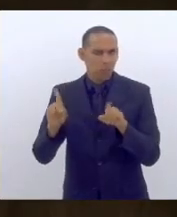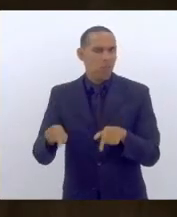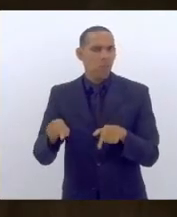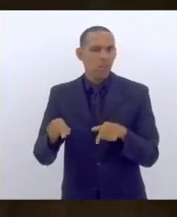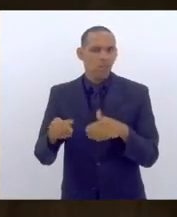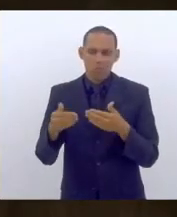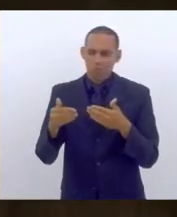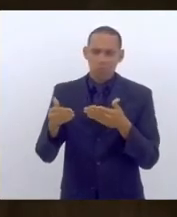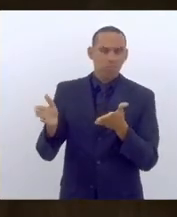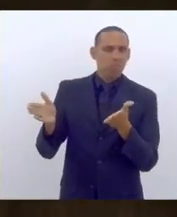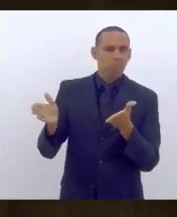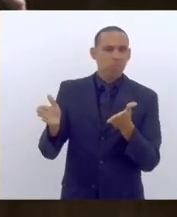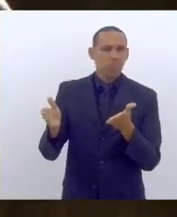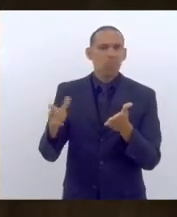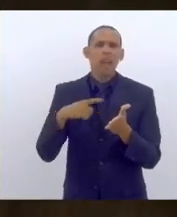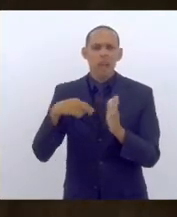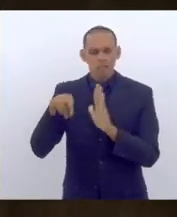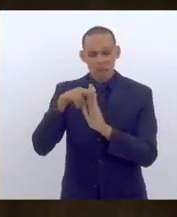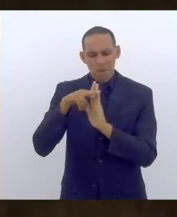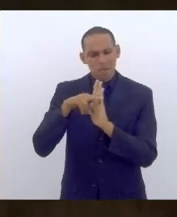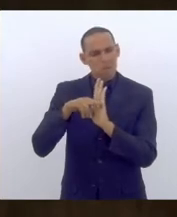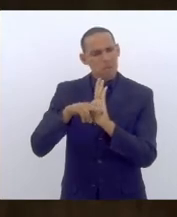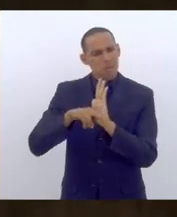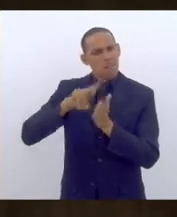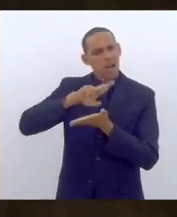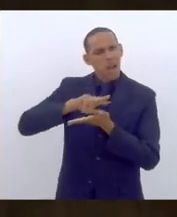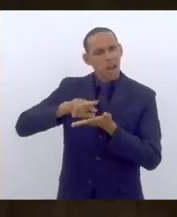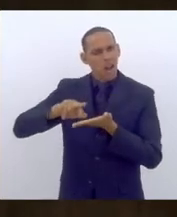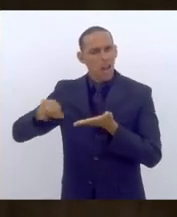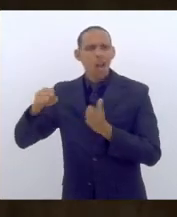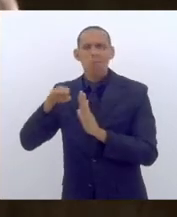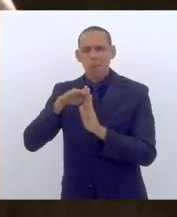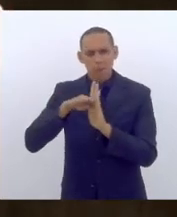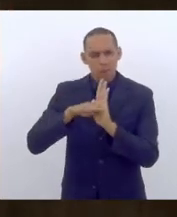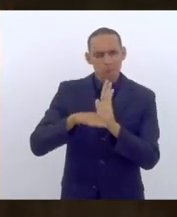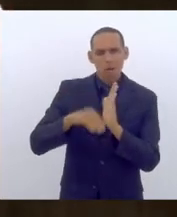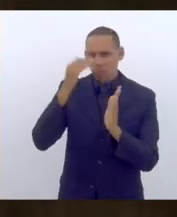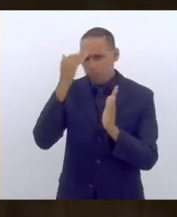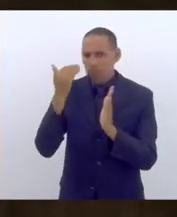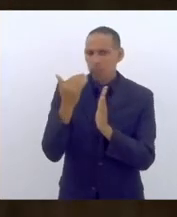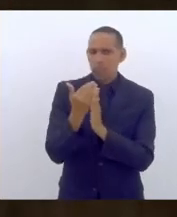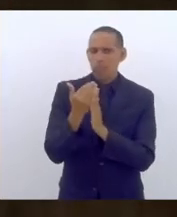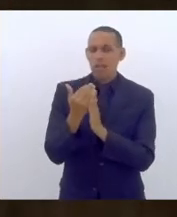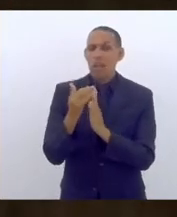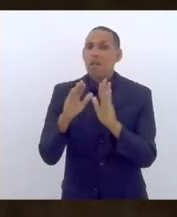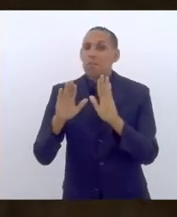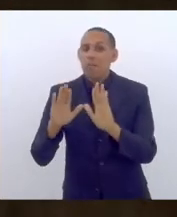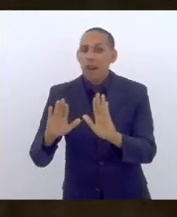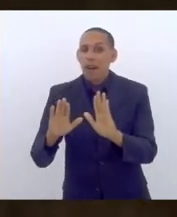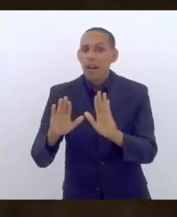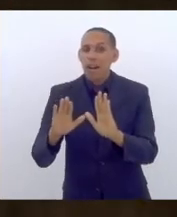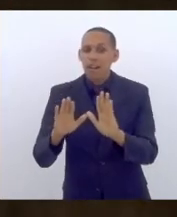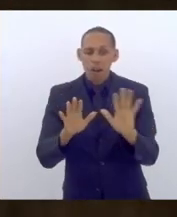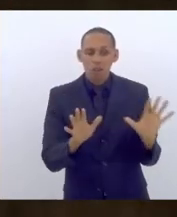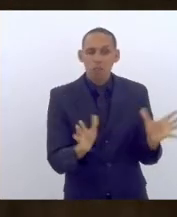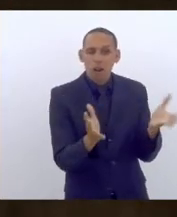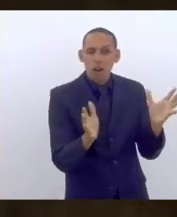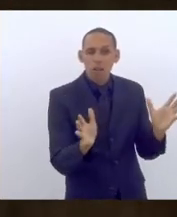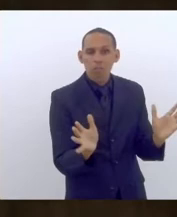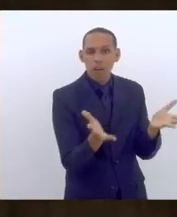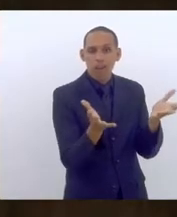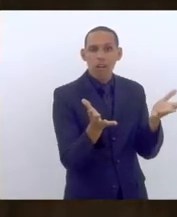então tem aí todo regramento em relação aos procedimentos a serem adotados neste caso mas a coisa do fomento